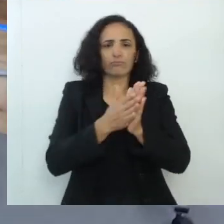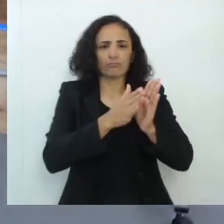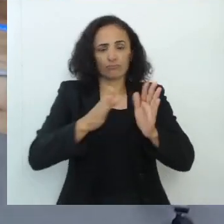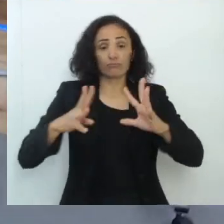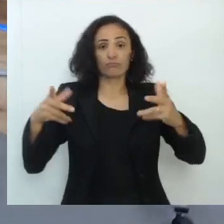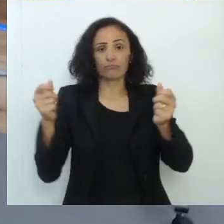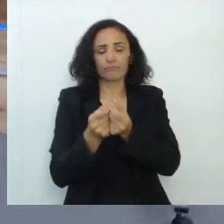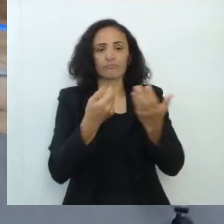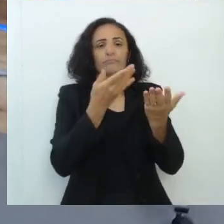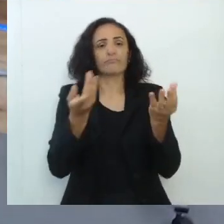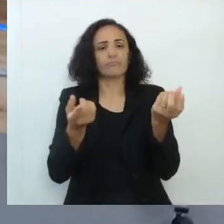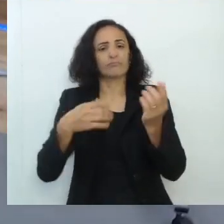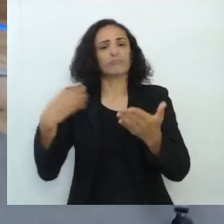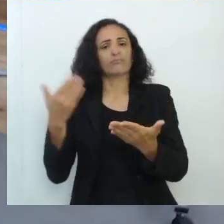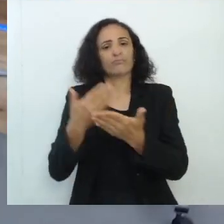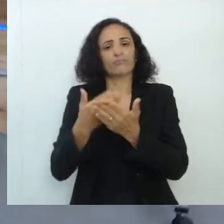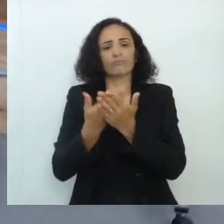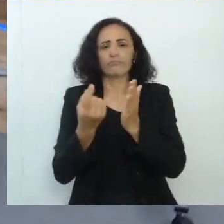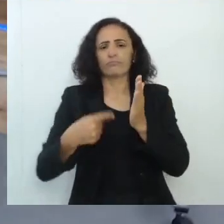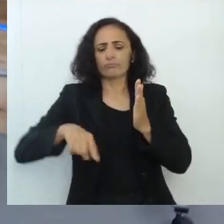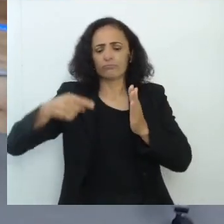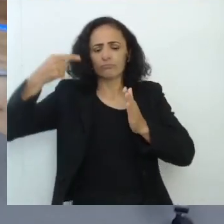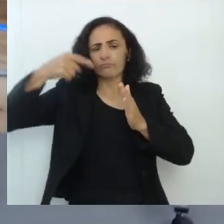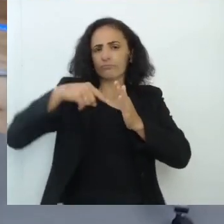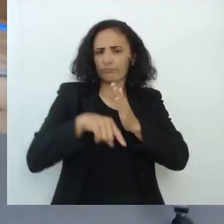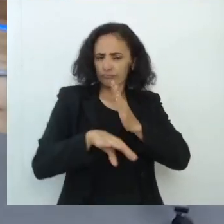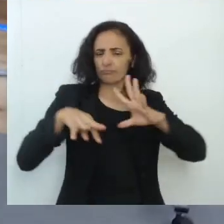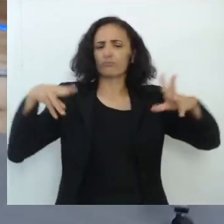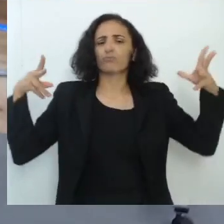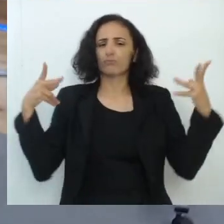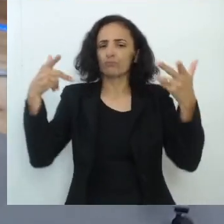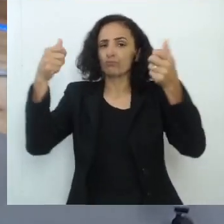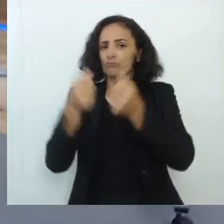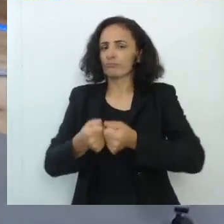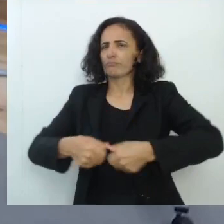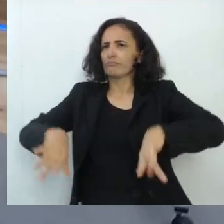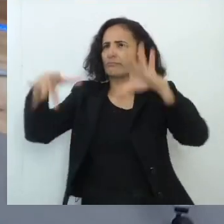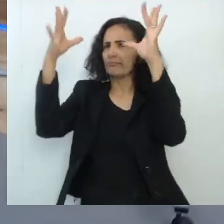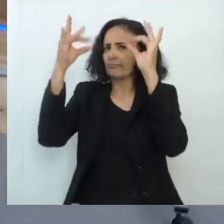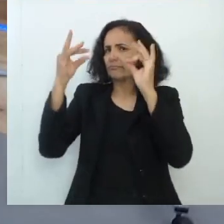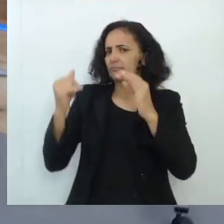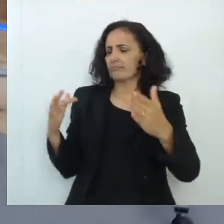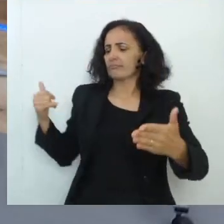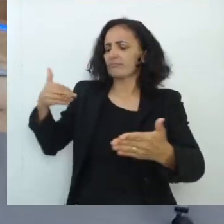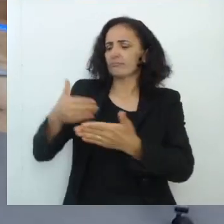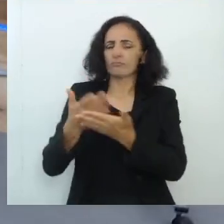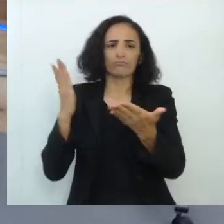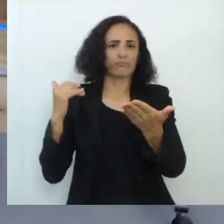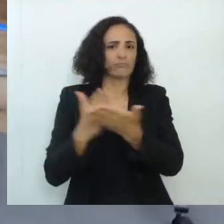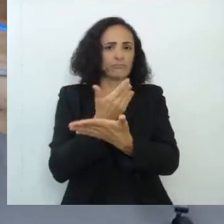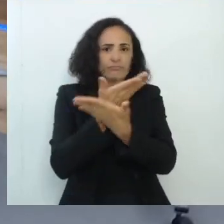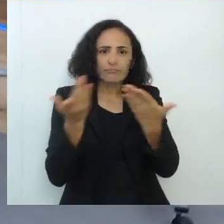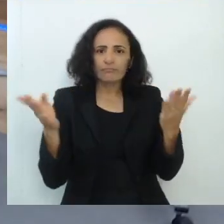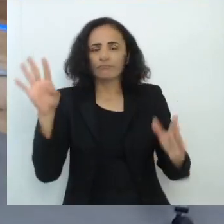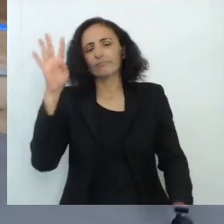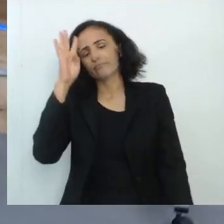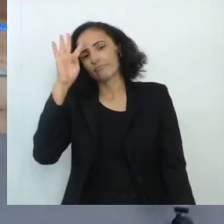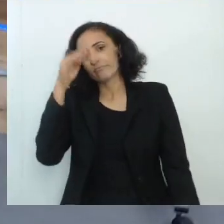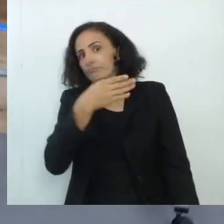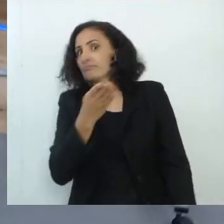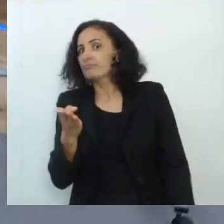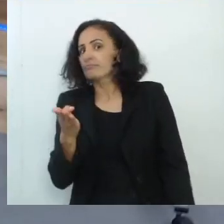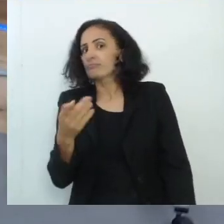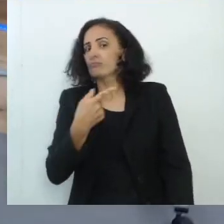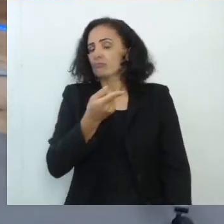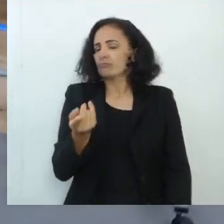E são com essas aulas passadas que você também pode revisar todos os assuntos que são cobrados na prova do seriado, beleza? E se você também